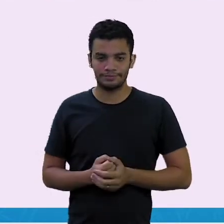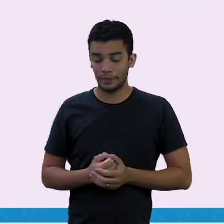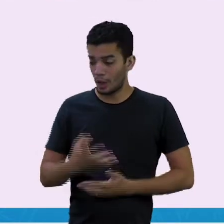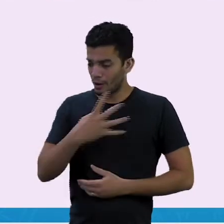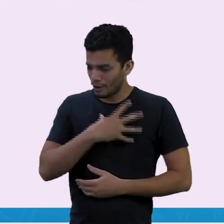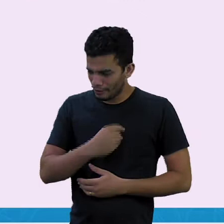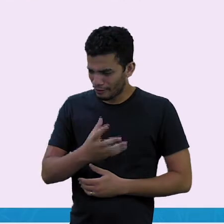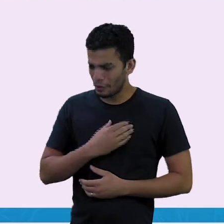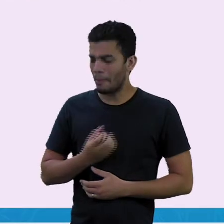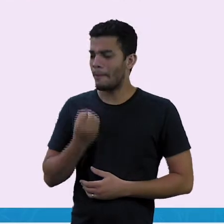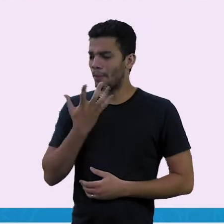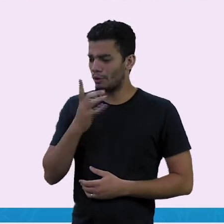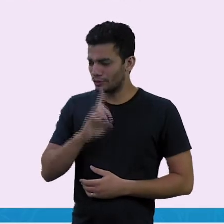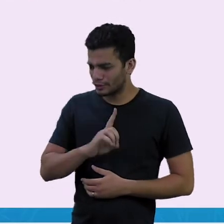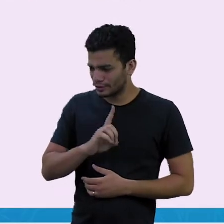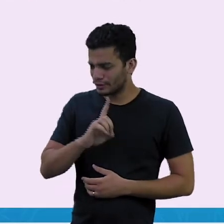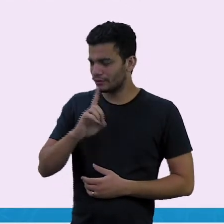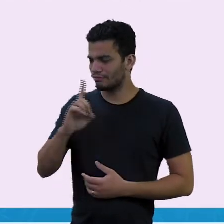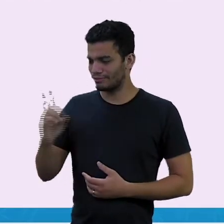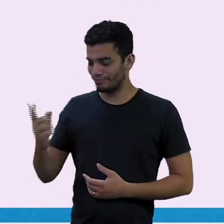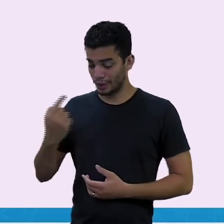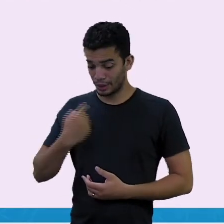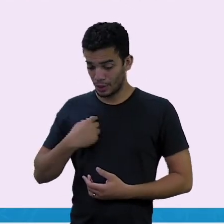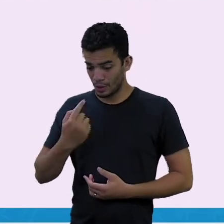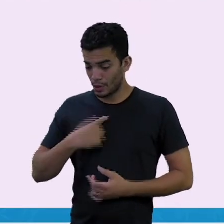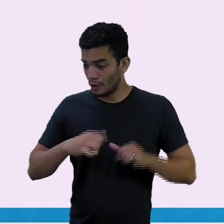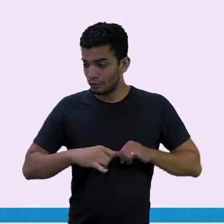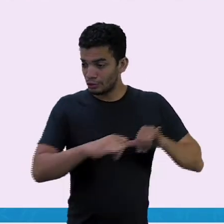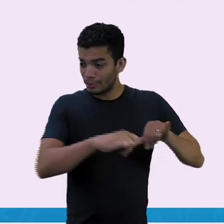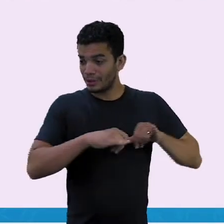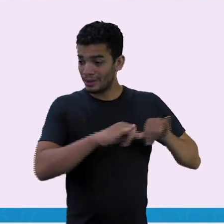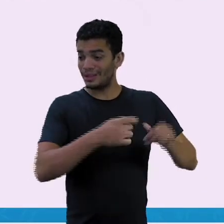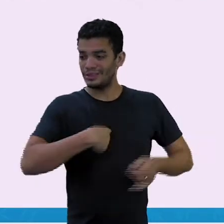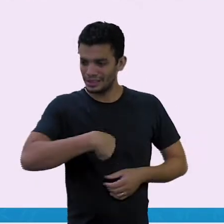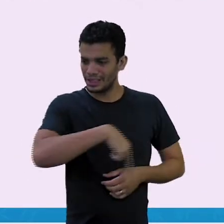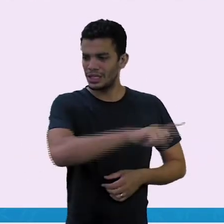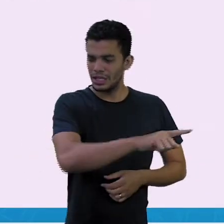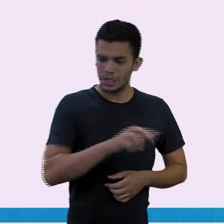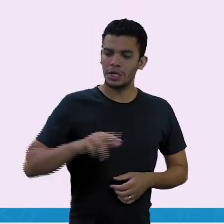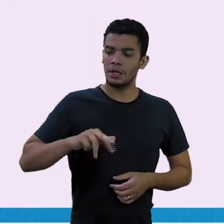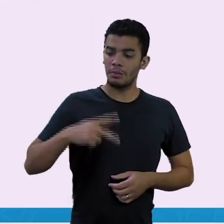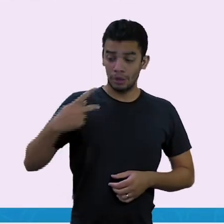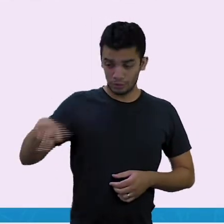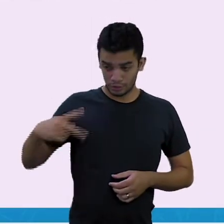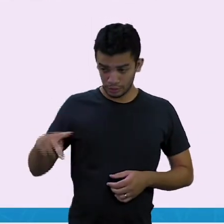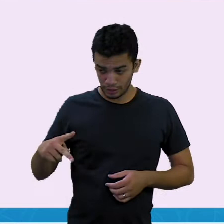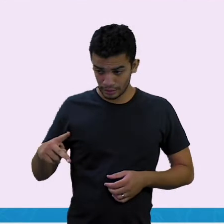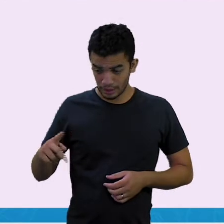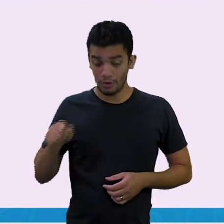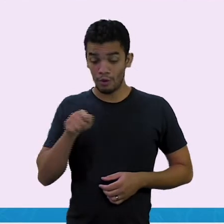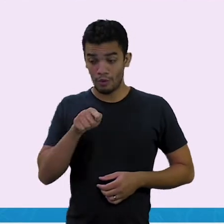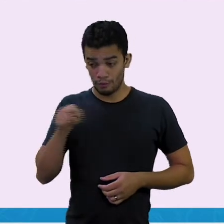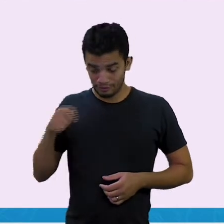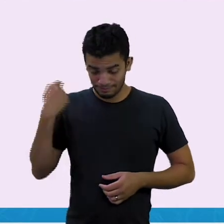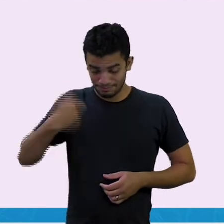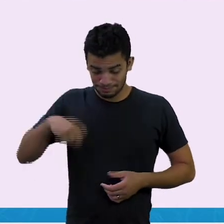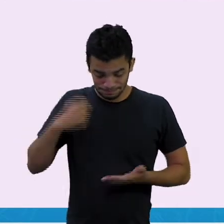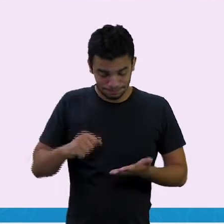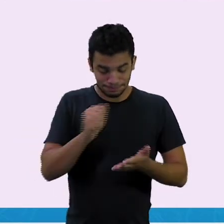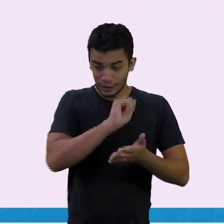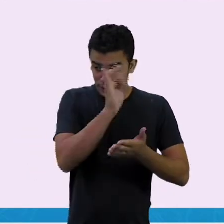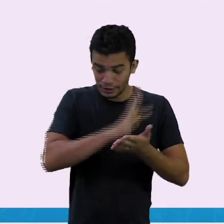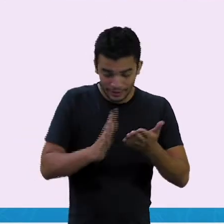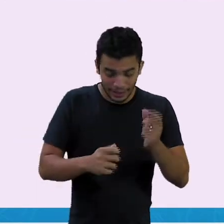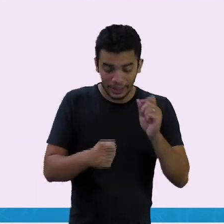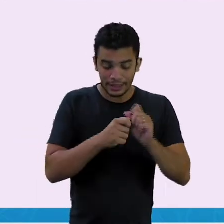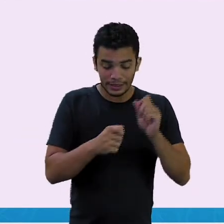Filho, bom dia! Fui ao supermercado com sua irmã. Não deixe de fazer suas tarefas e dar comida